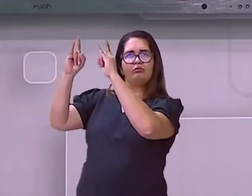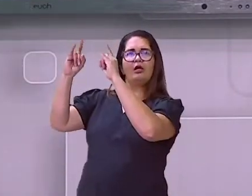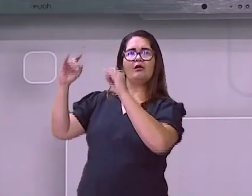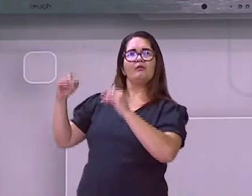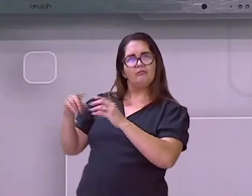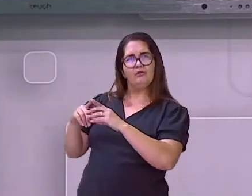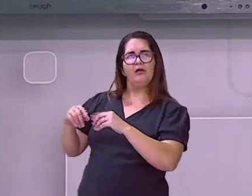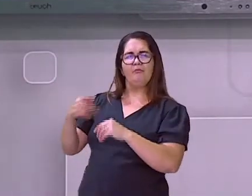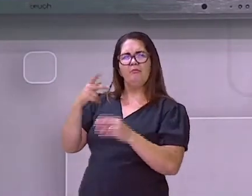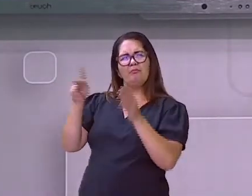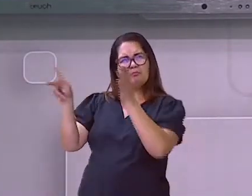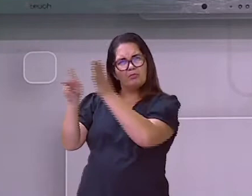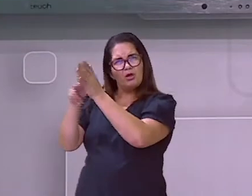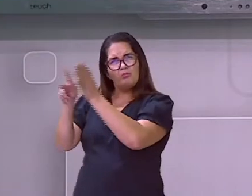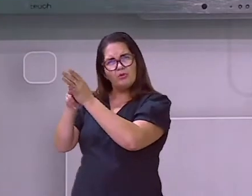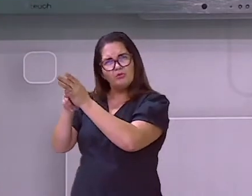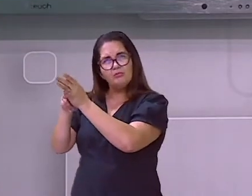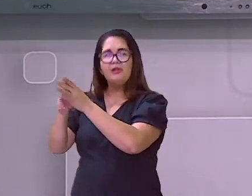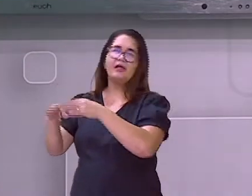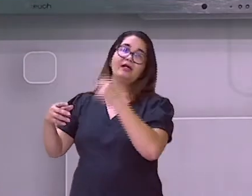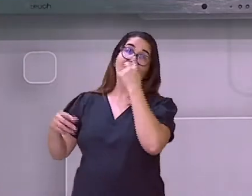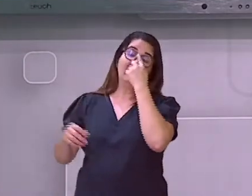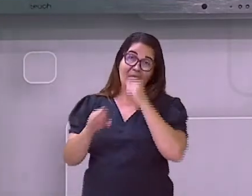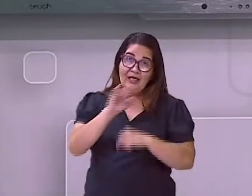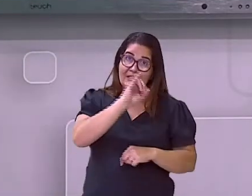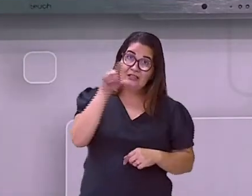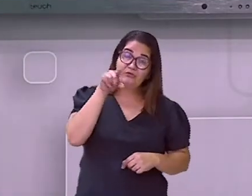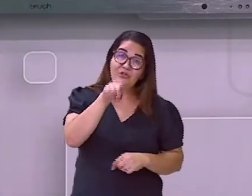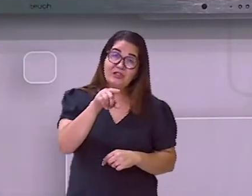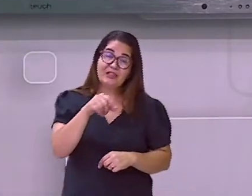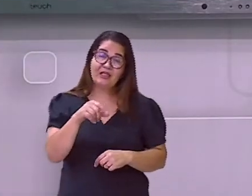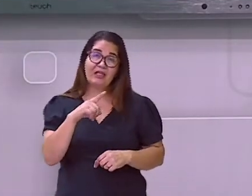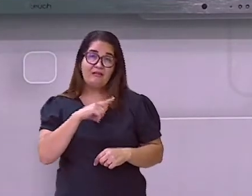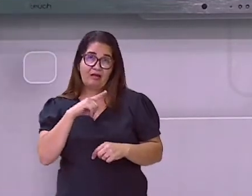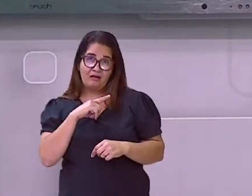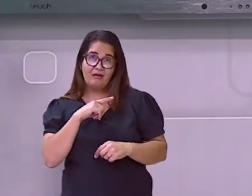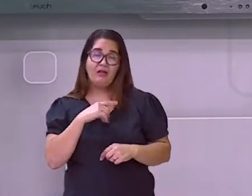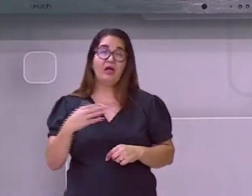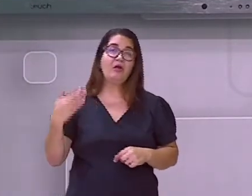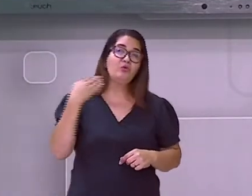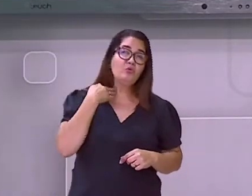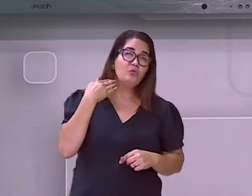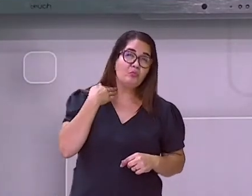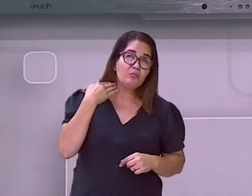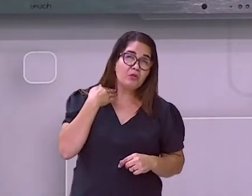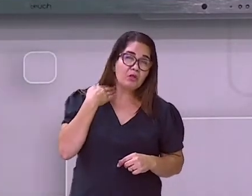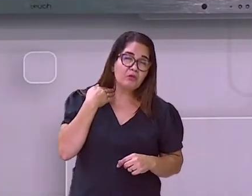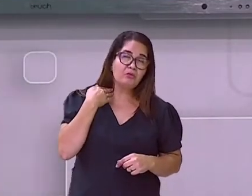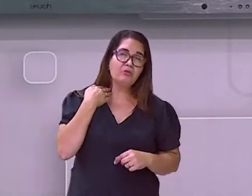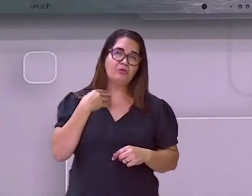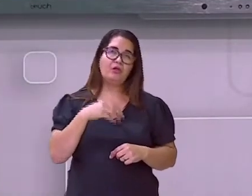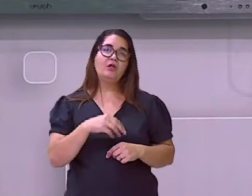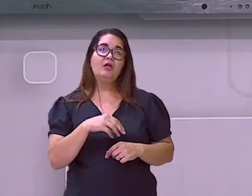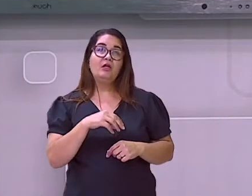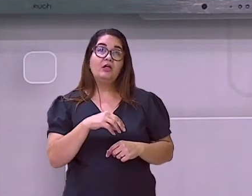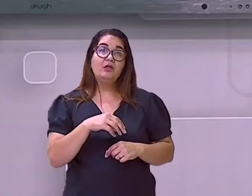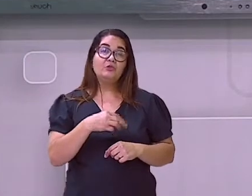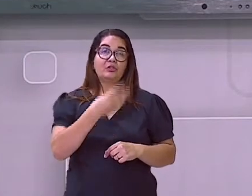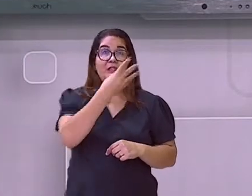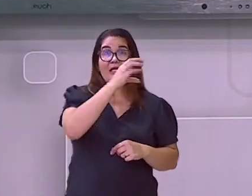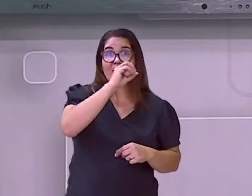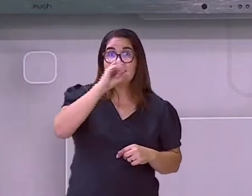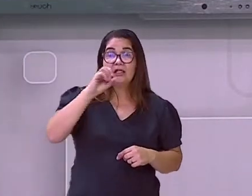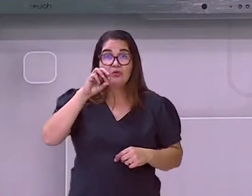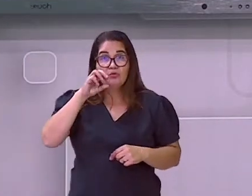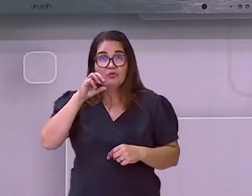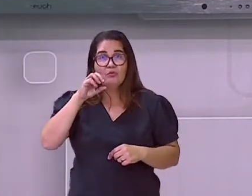uns 300 milhões de euros na conta, dá para comprar um apartamentozinho lá.